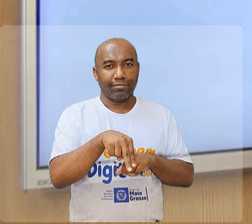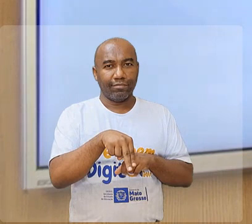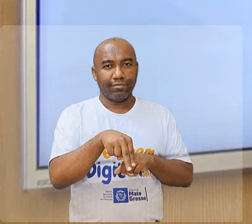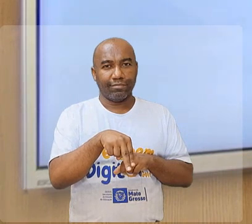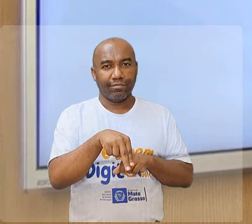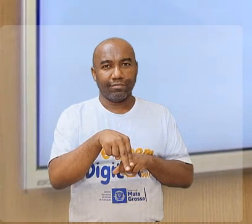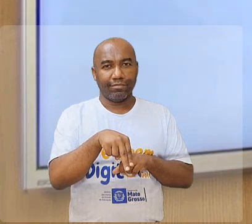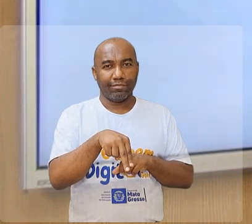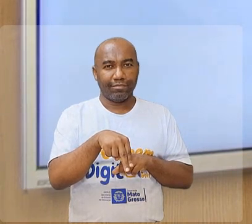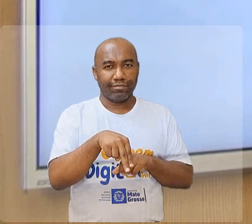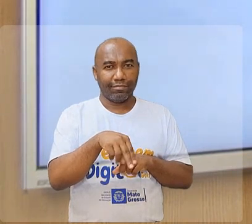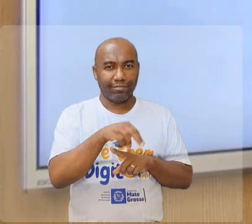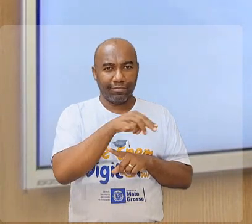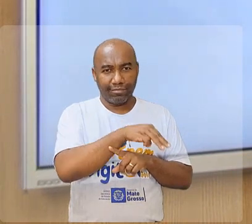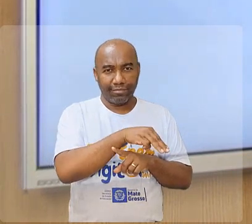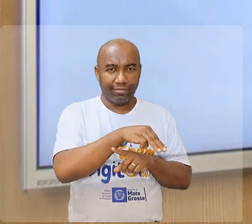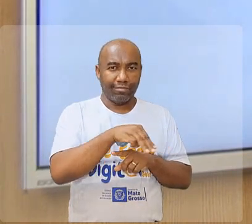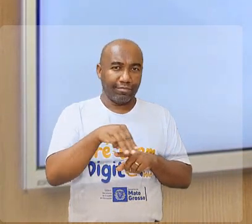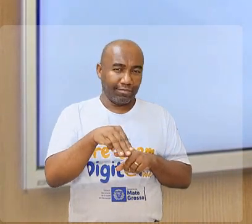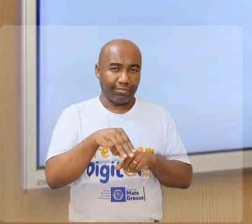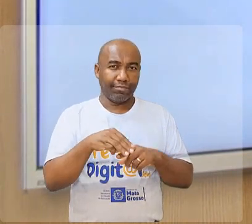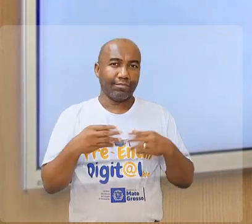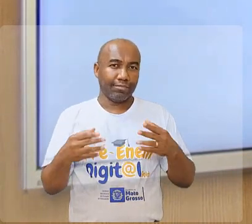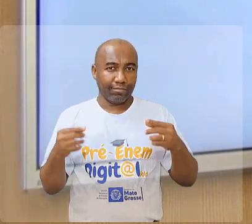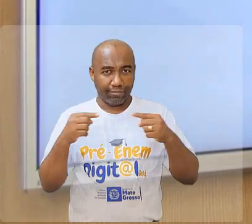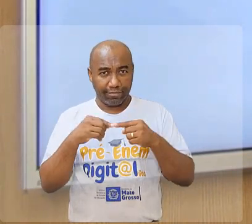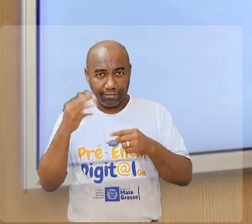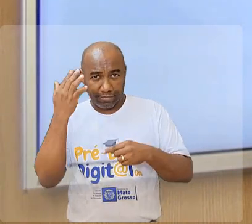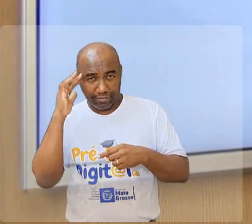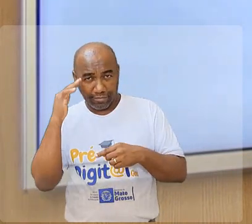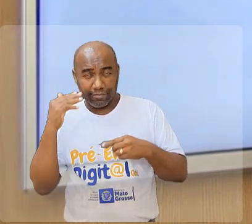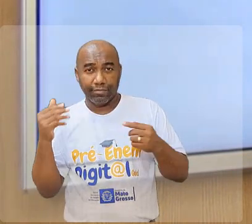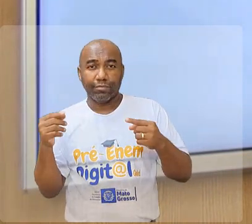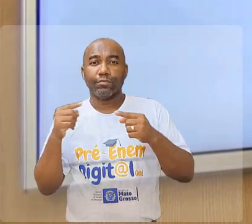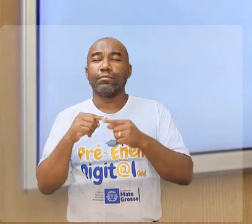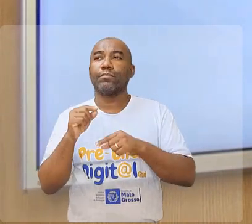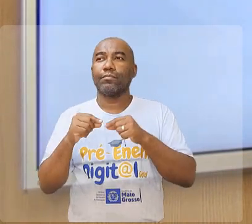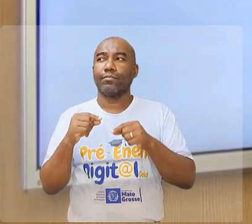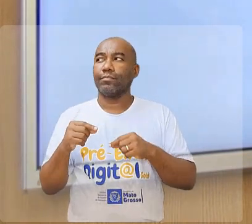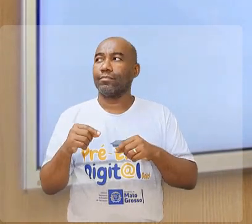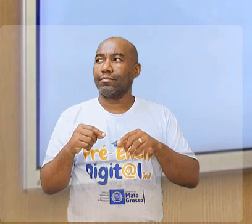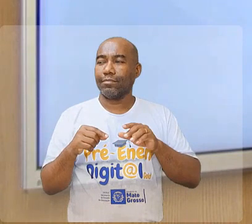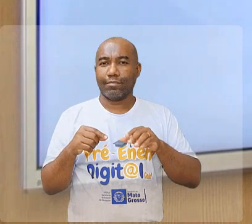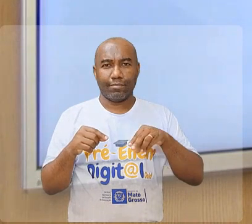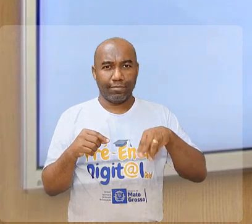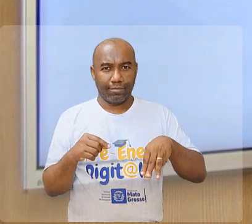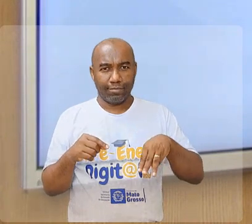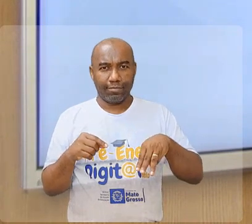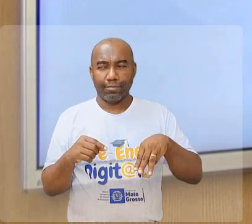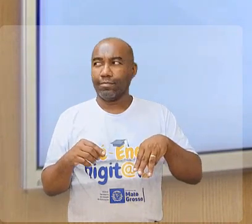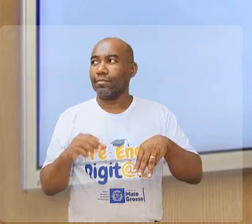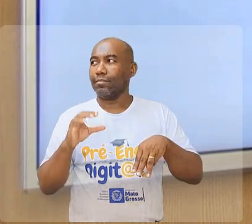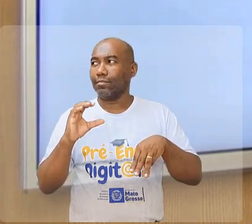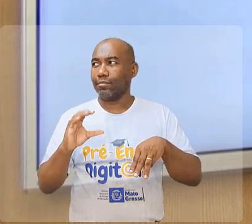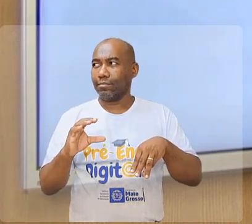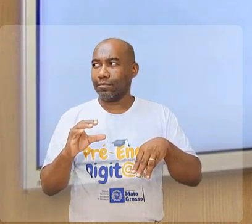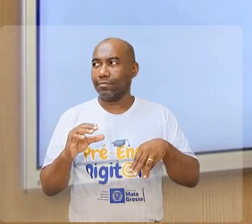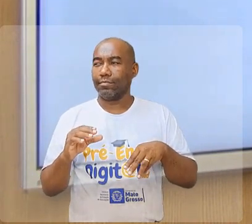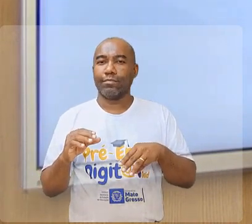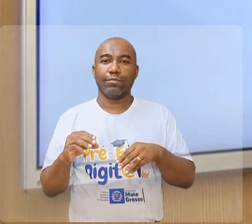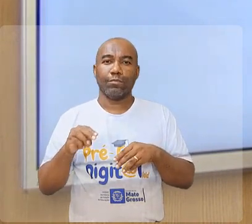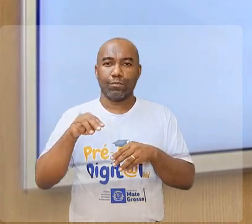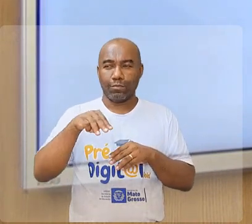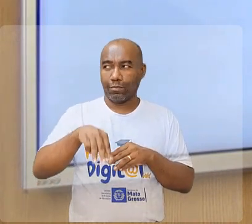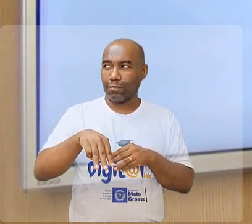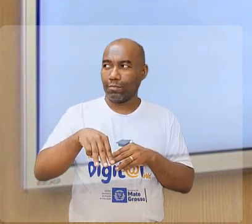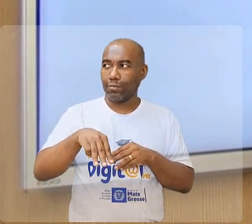é a medida m tá vendo Então a gente tem o hábito de falar que o n é a sombra dos e e que